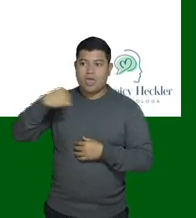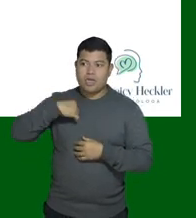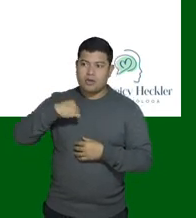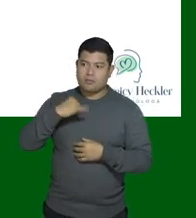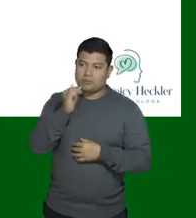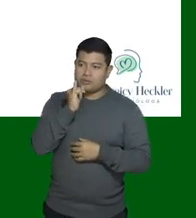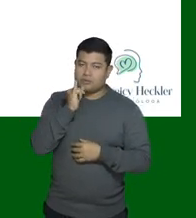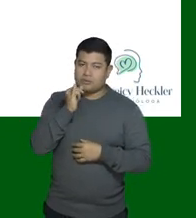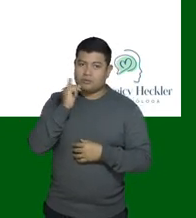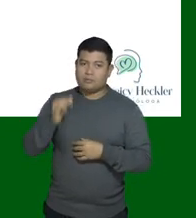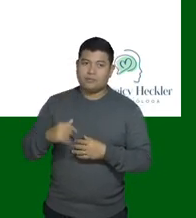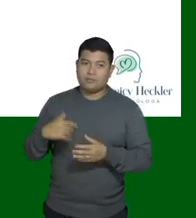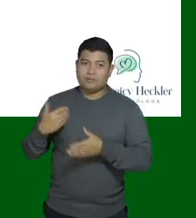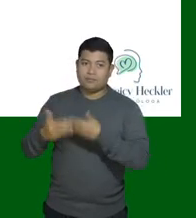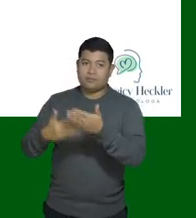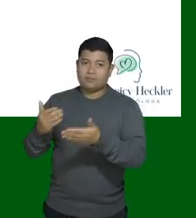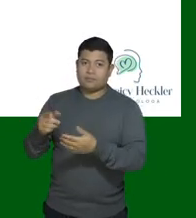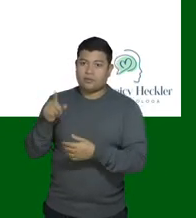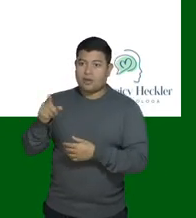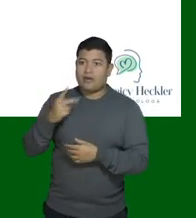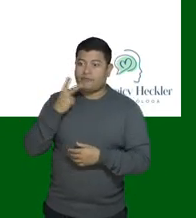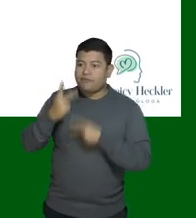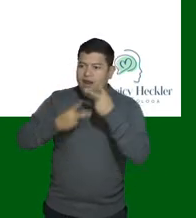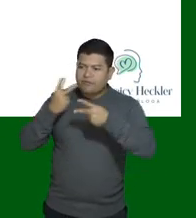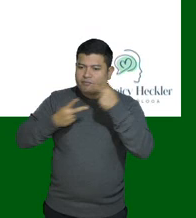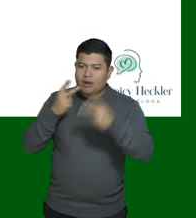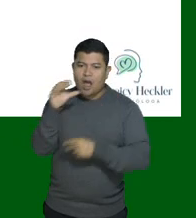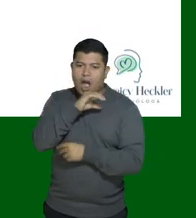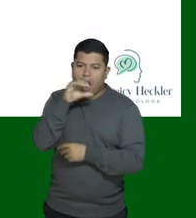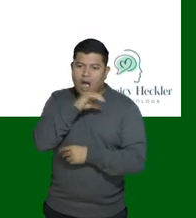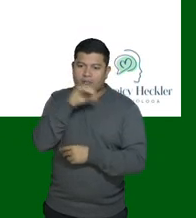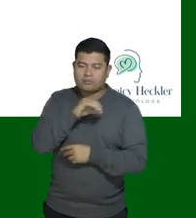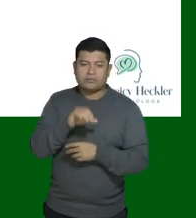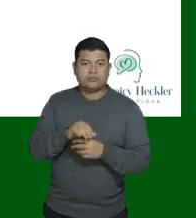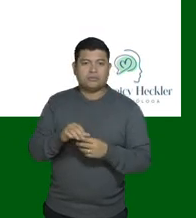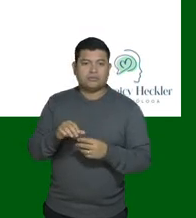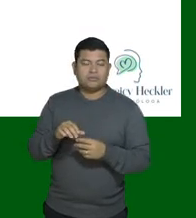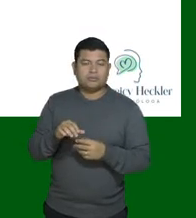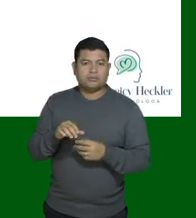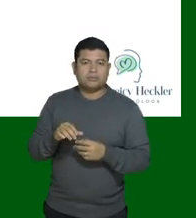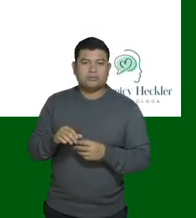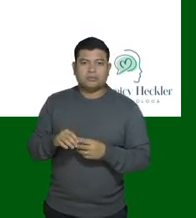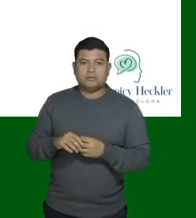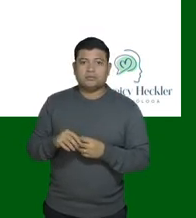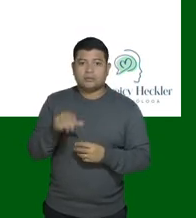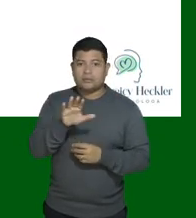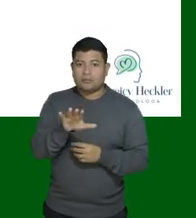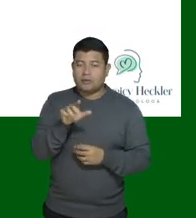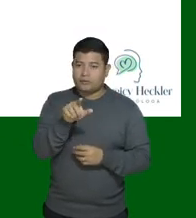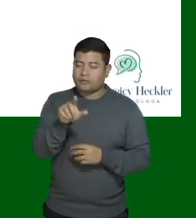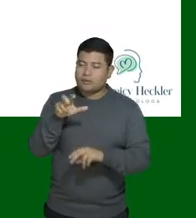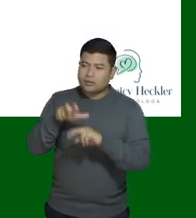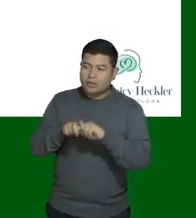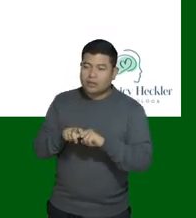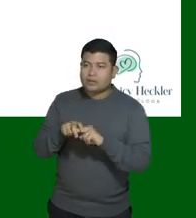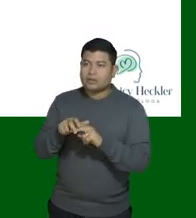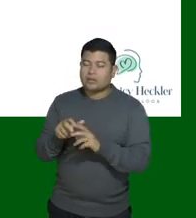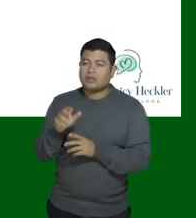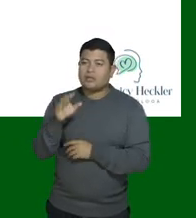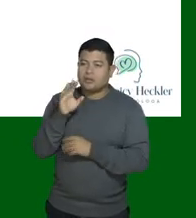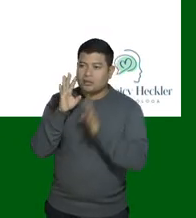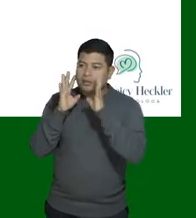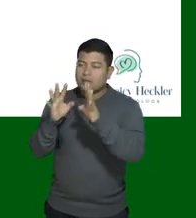de repente, eu vá falando, correndo, quase que atropelando as palavras, vocês estarem aí sentadinhos, escutando